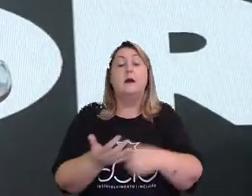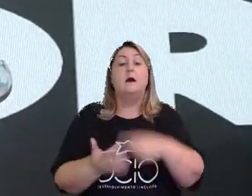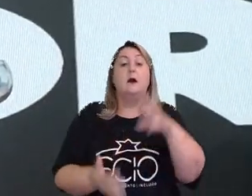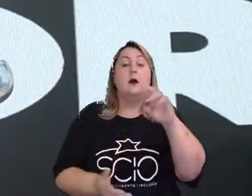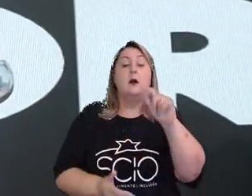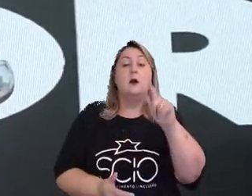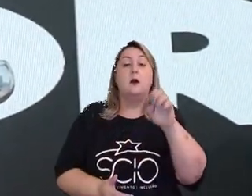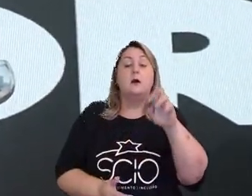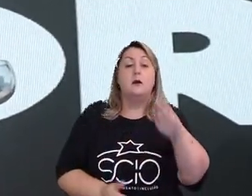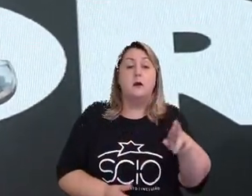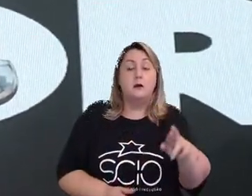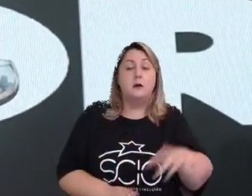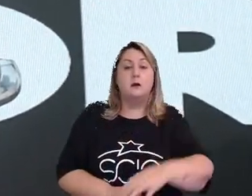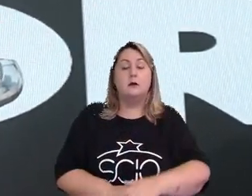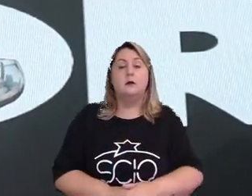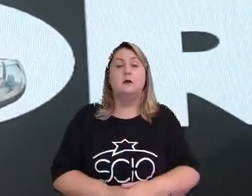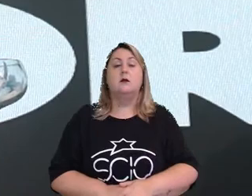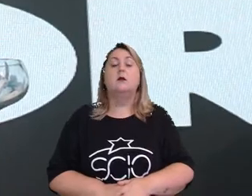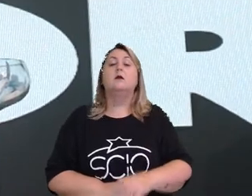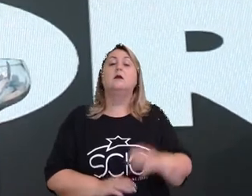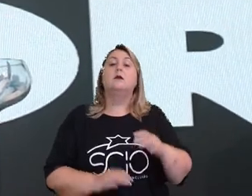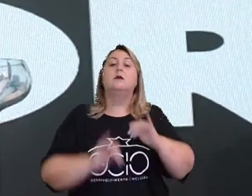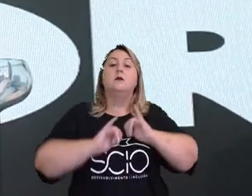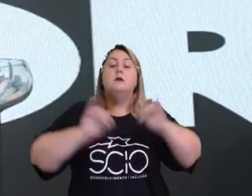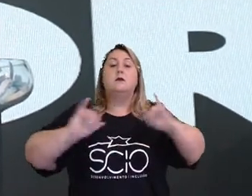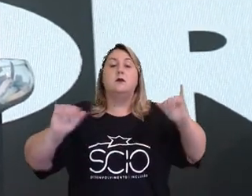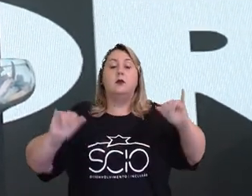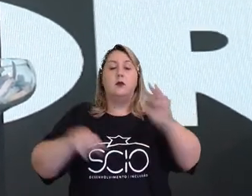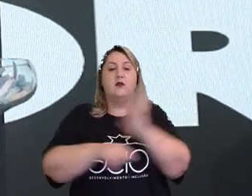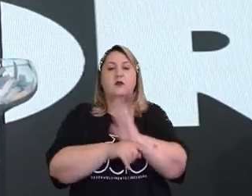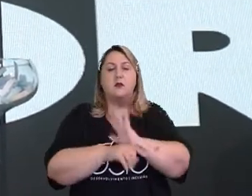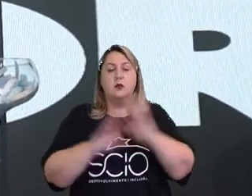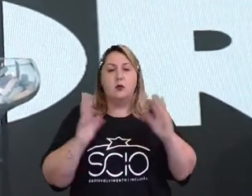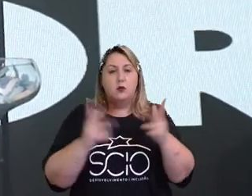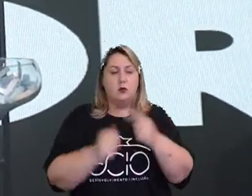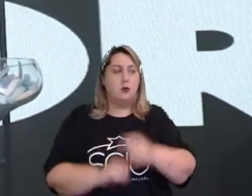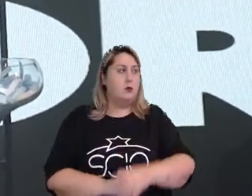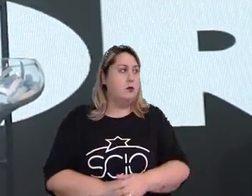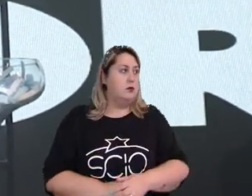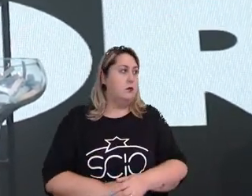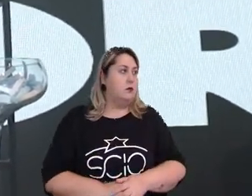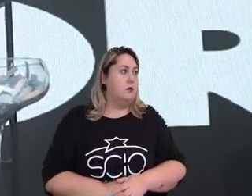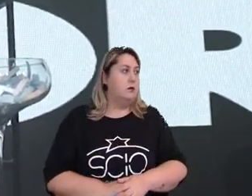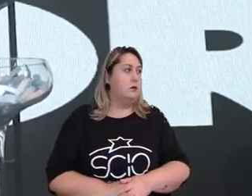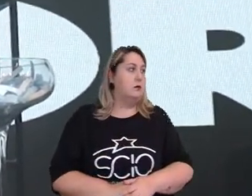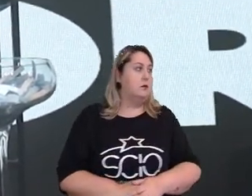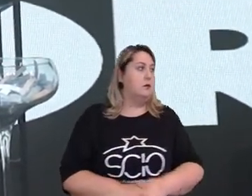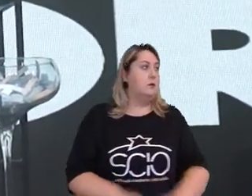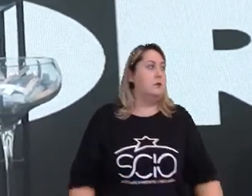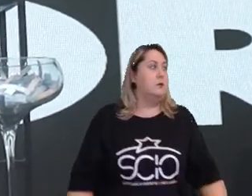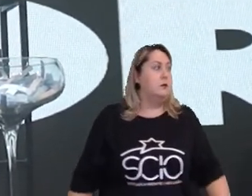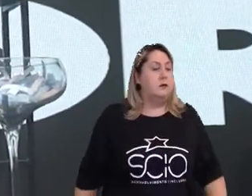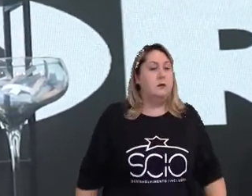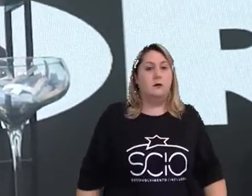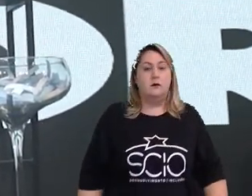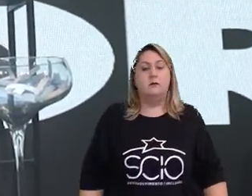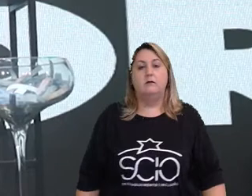Cantor e eu vou estar repostando todos os vídeos de vocês, todas as postagens, tá bom? Simbora sim, novo você.